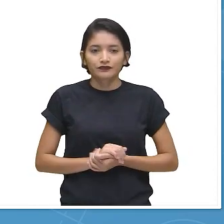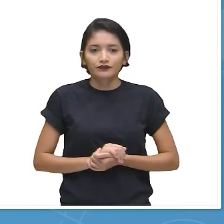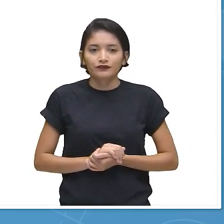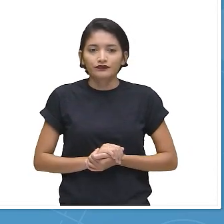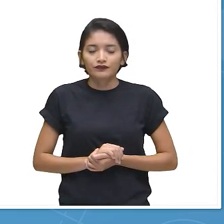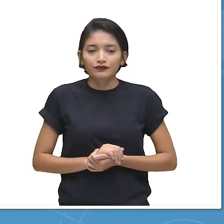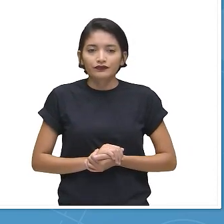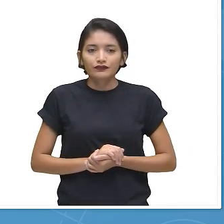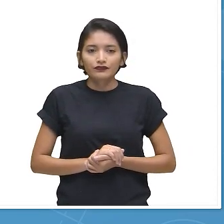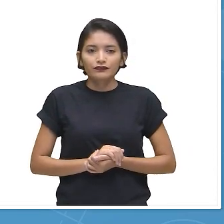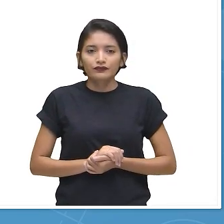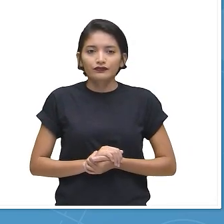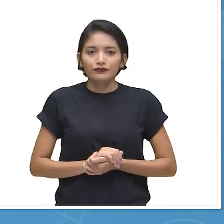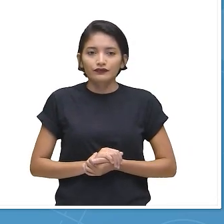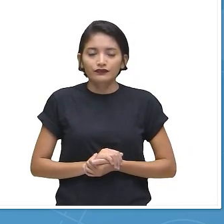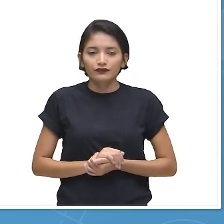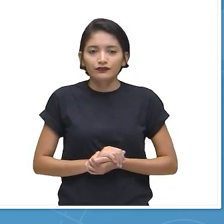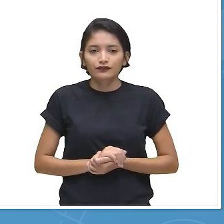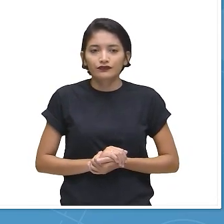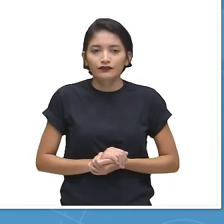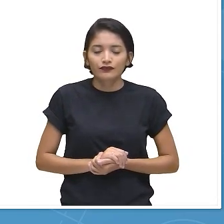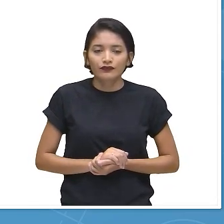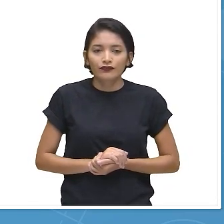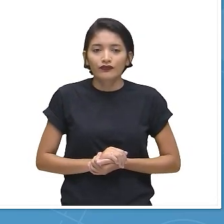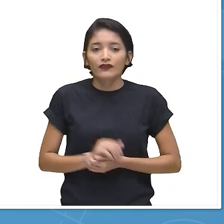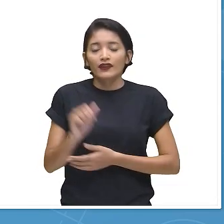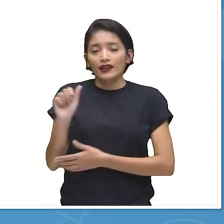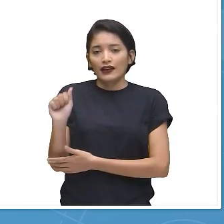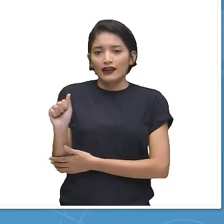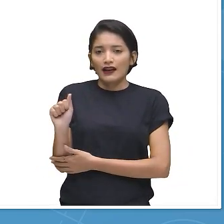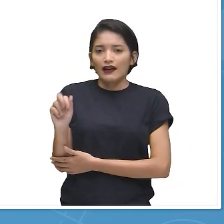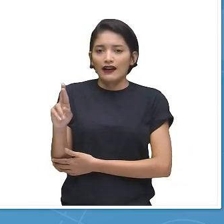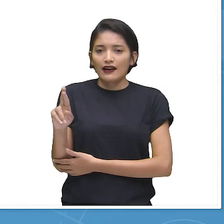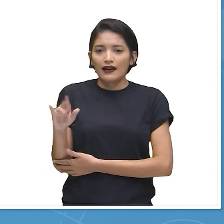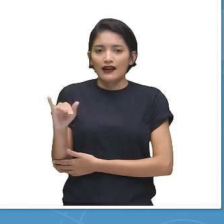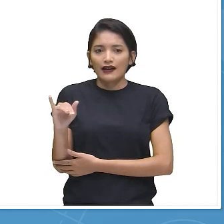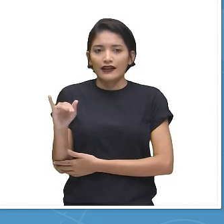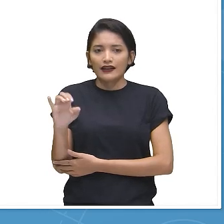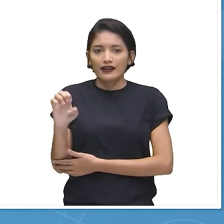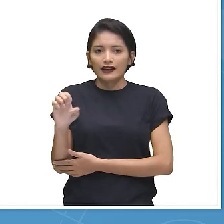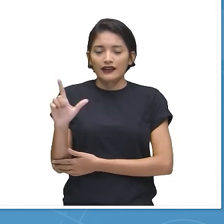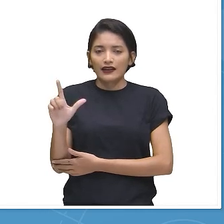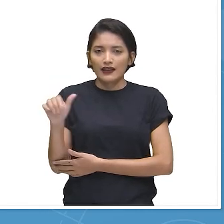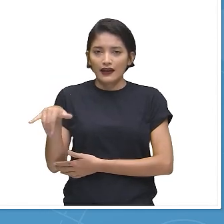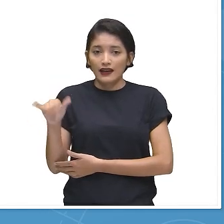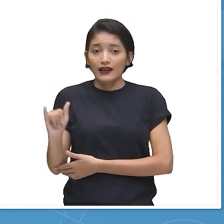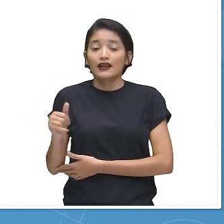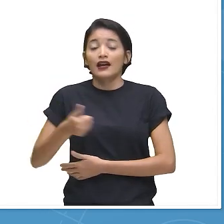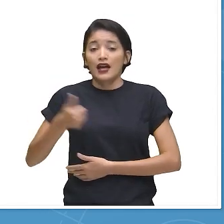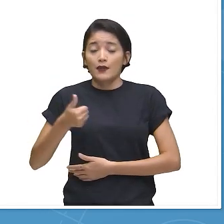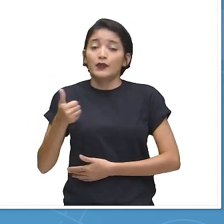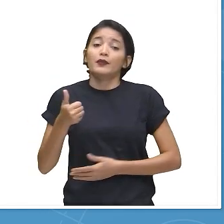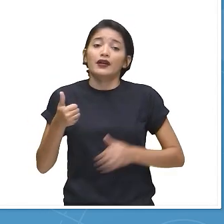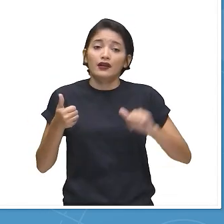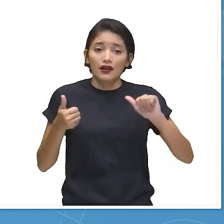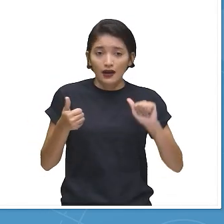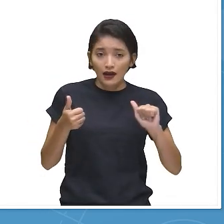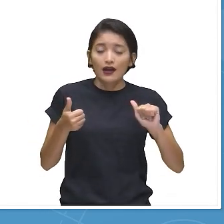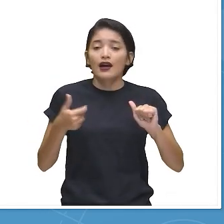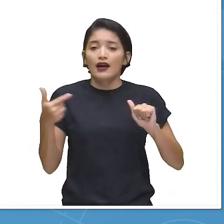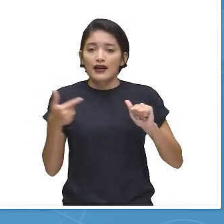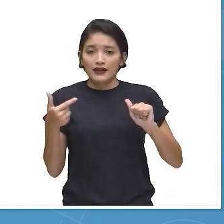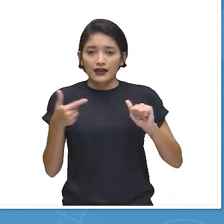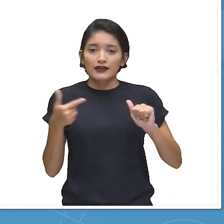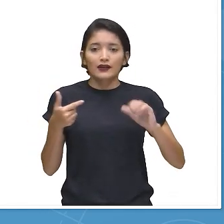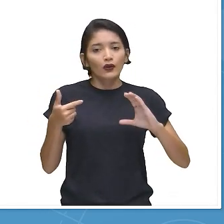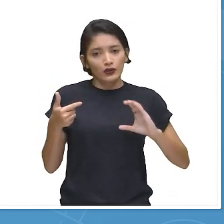A, está divergindo dos colegas. Arielle está dizendo que a questão 1 é A e a questão 2 é a C.